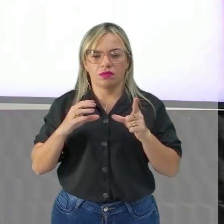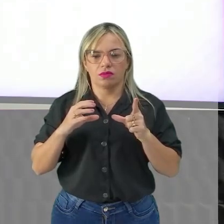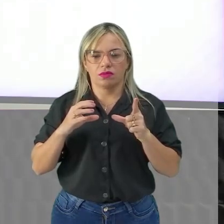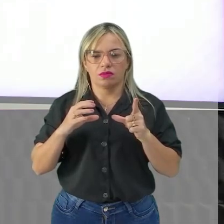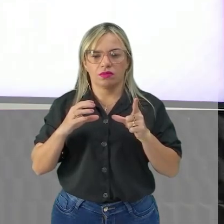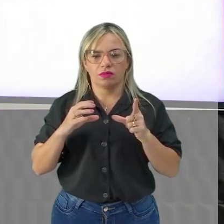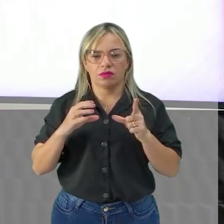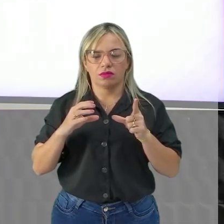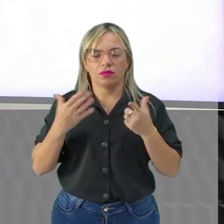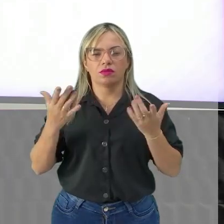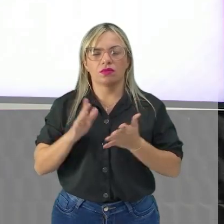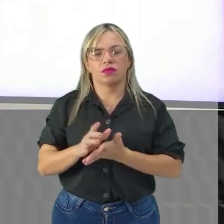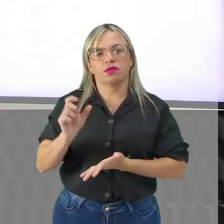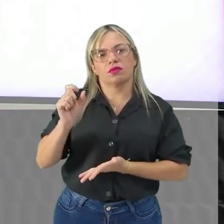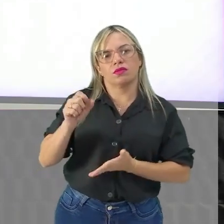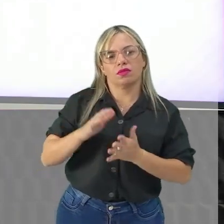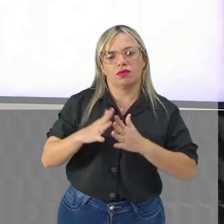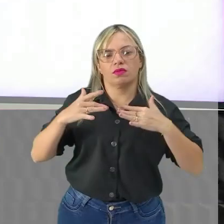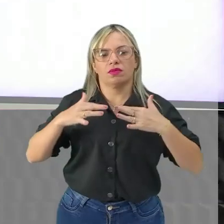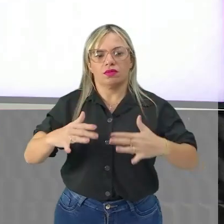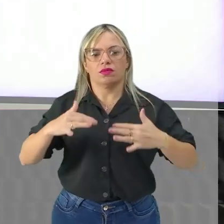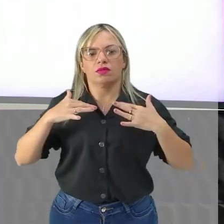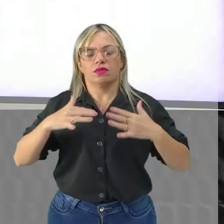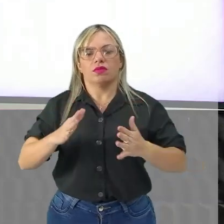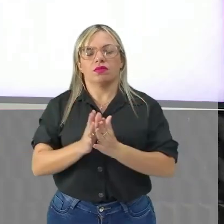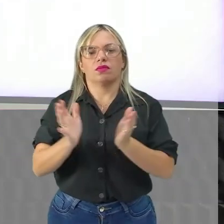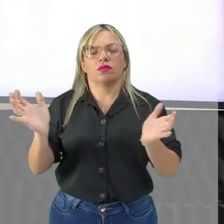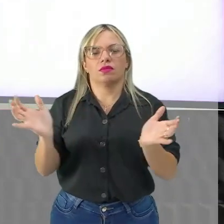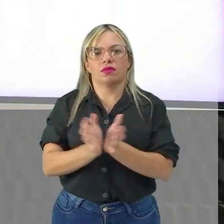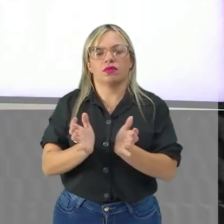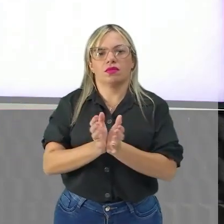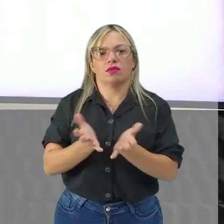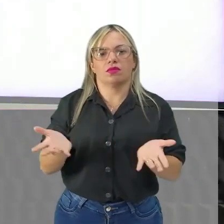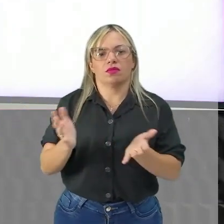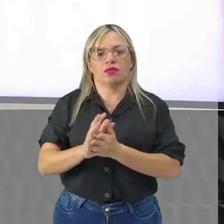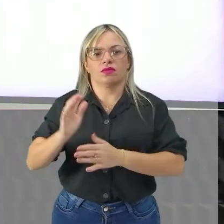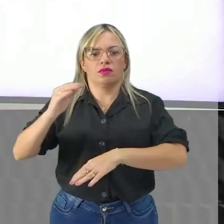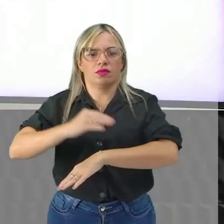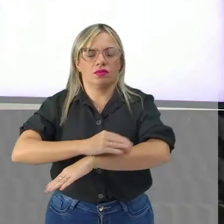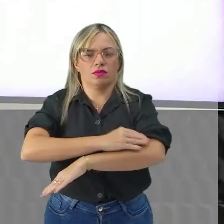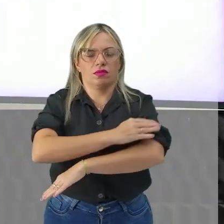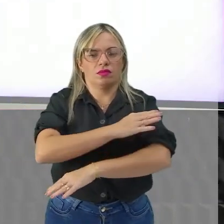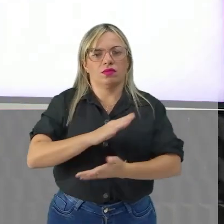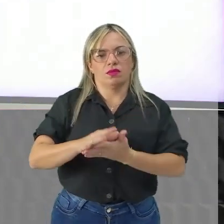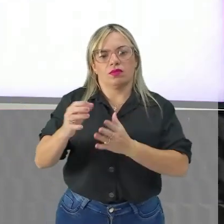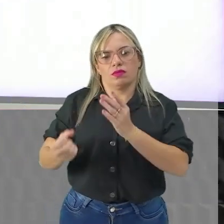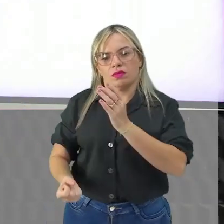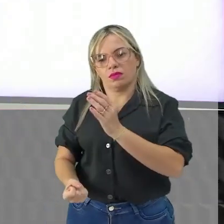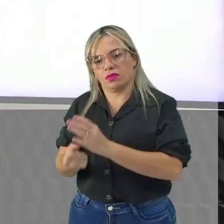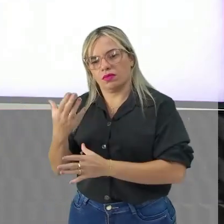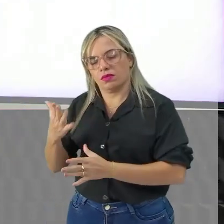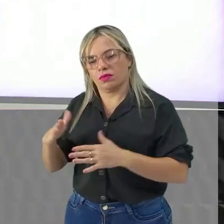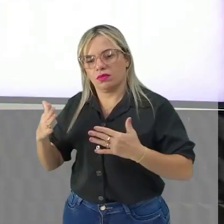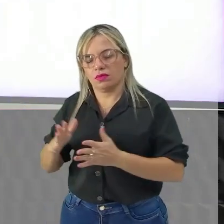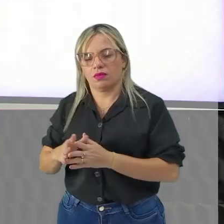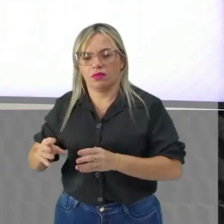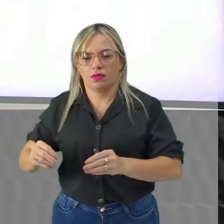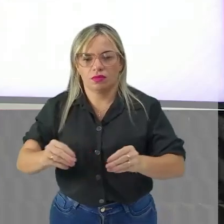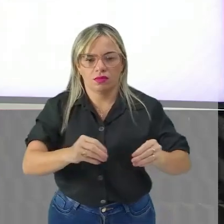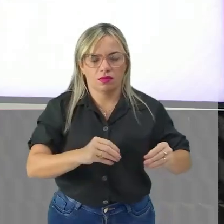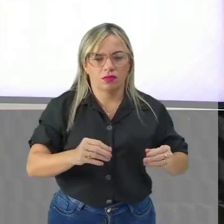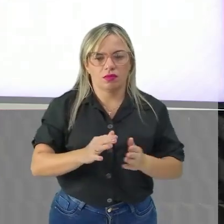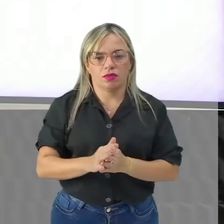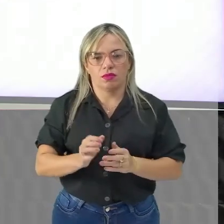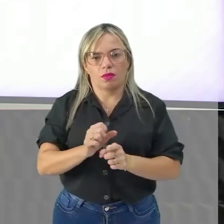adulta aquática. Será que é esse o movimento que os anfíbios fazem? Eles nascem na terra, no